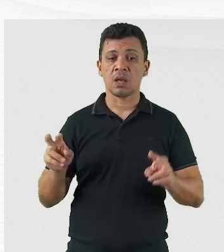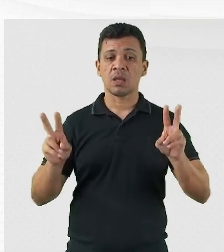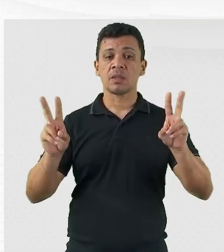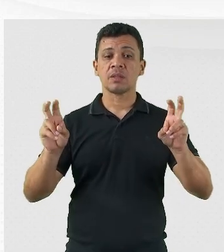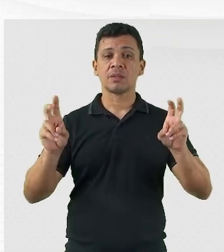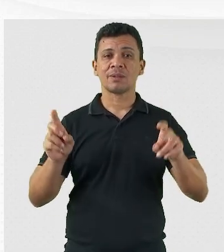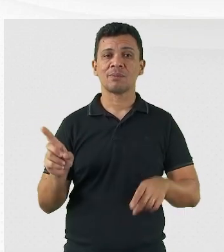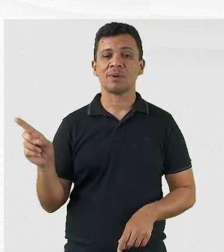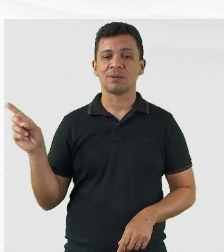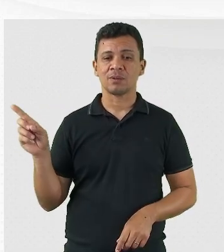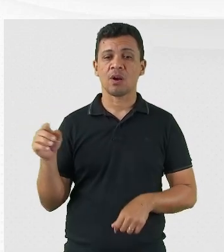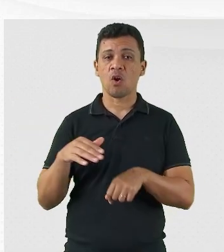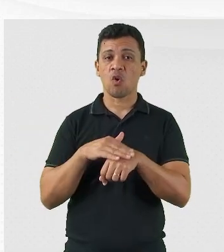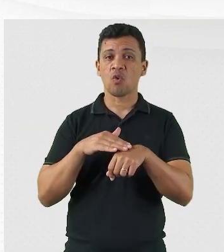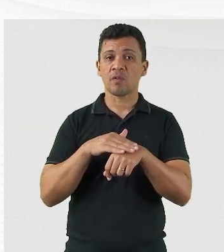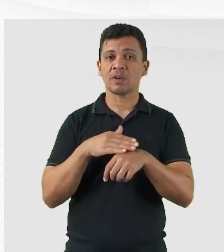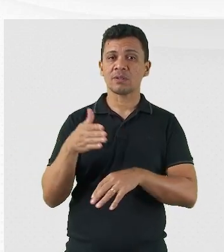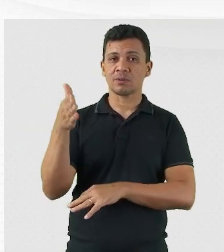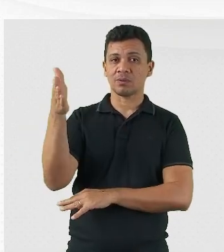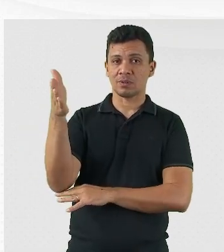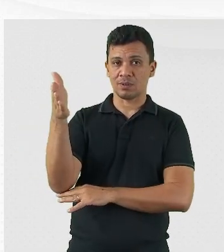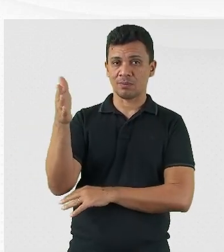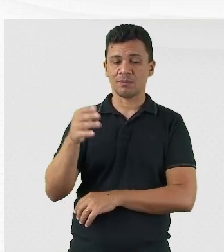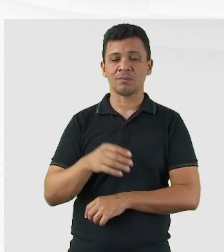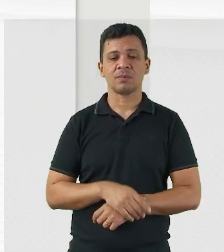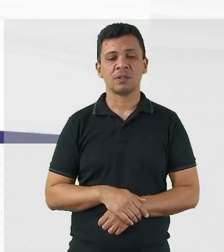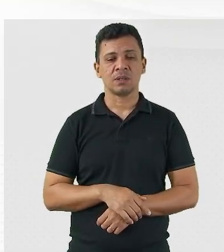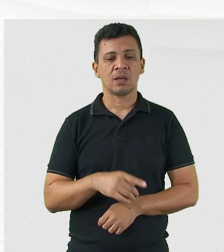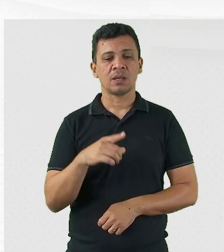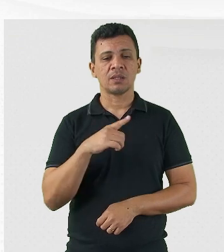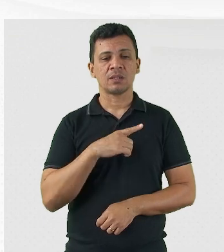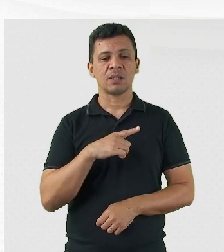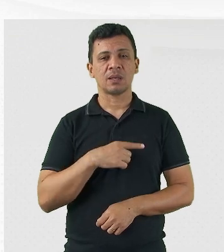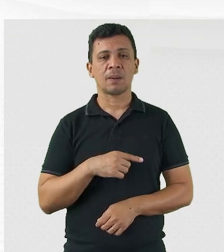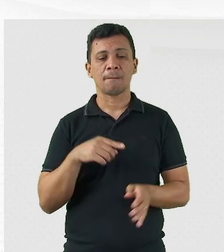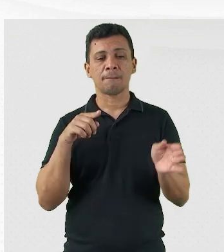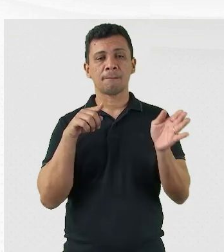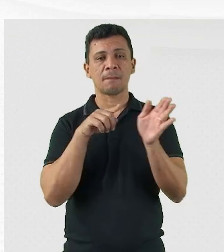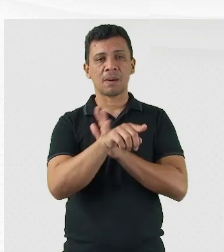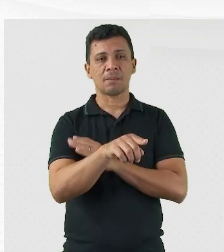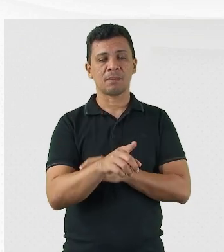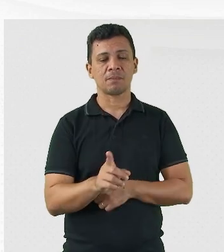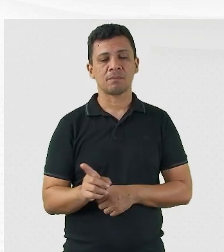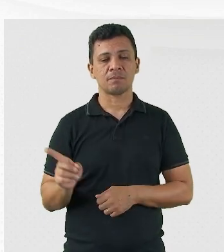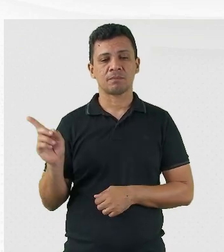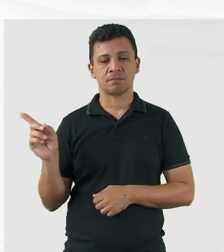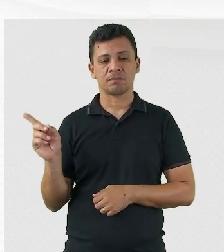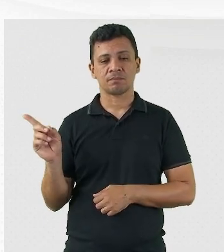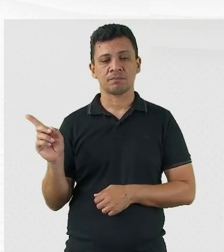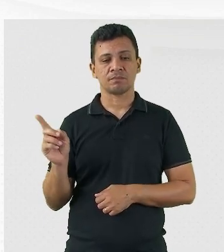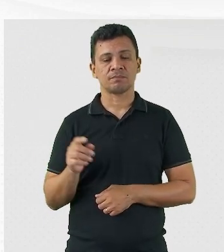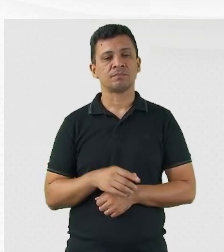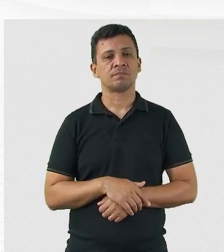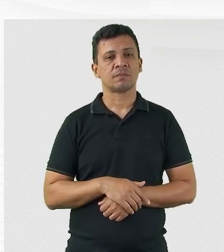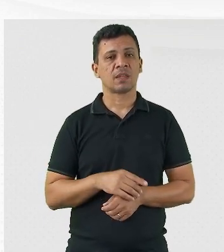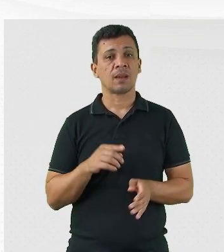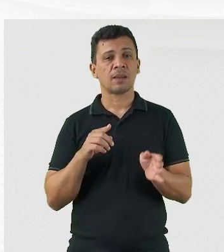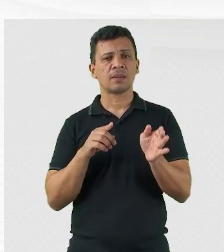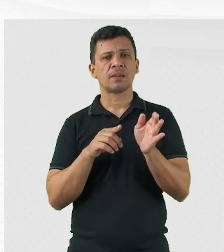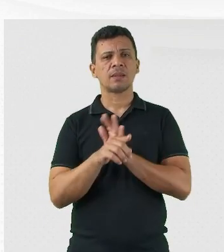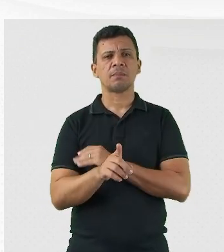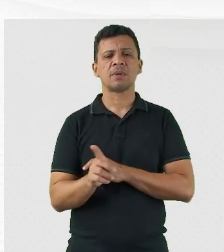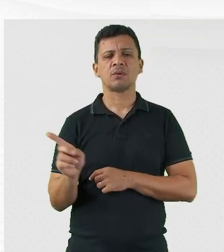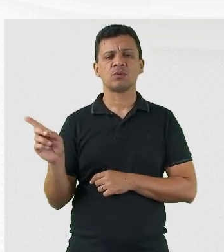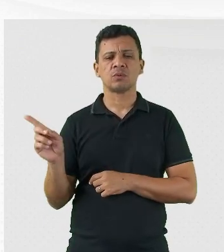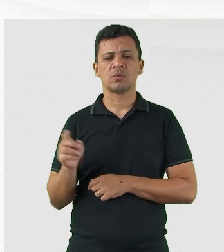temática, conversa sobre o hotel, e vocês têm um questionamento da pessoa. Na questão ou na pergunta